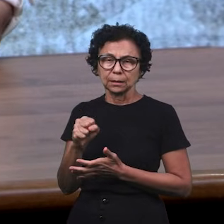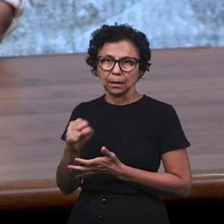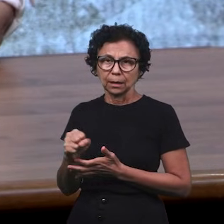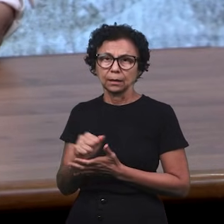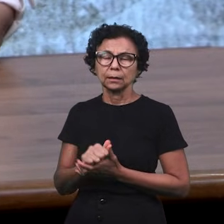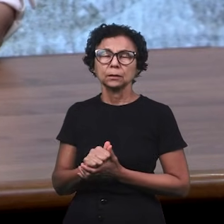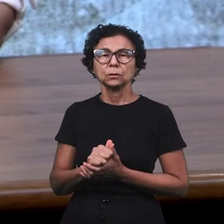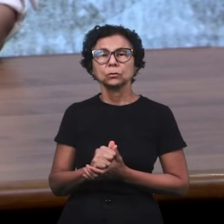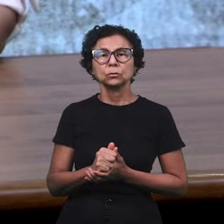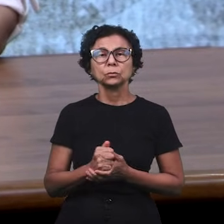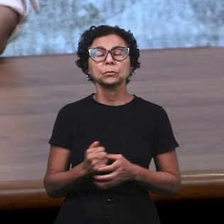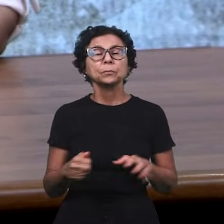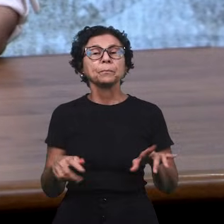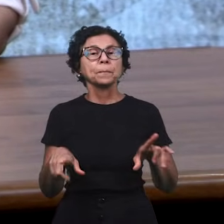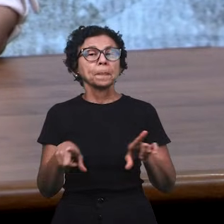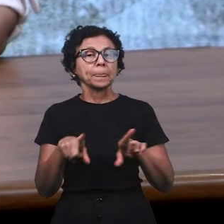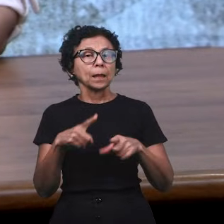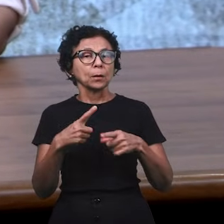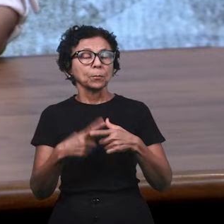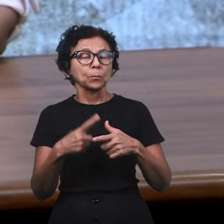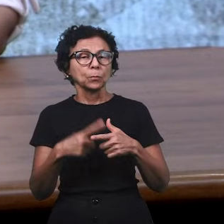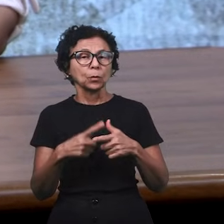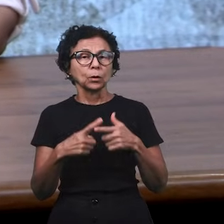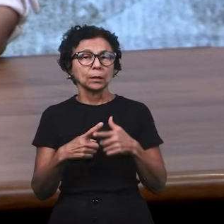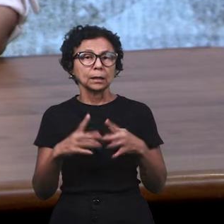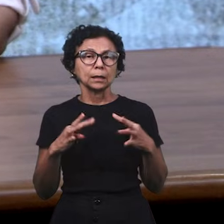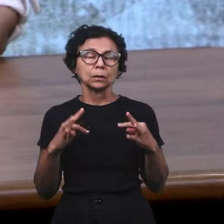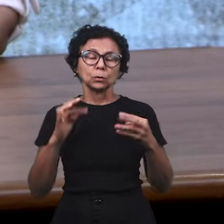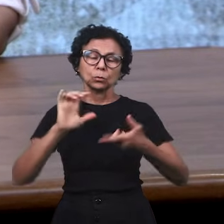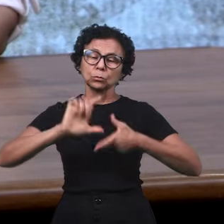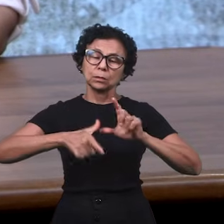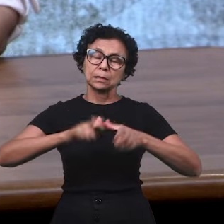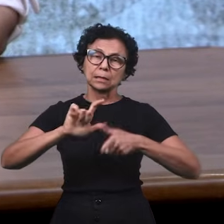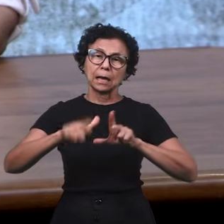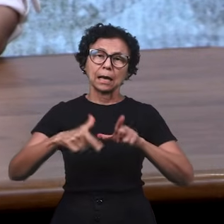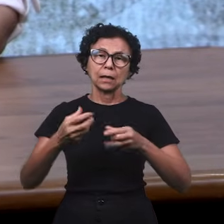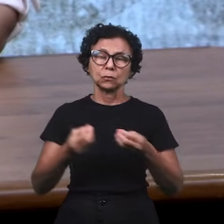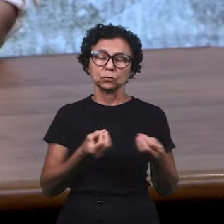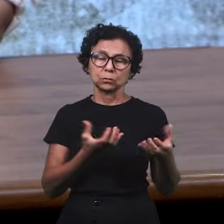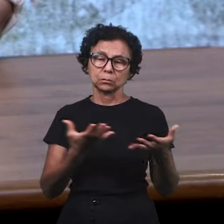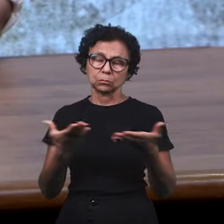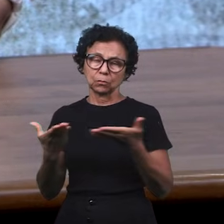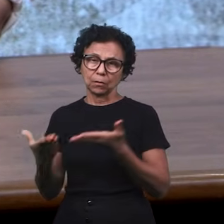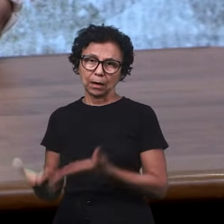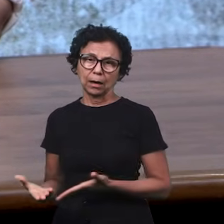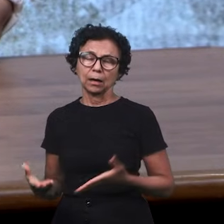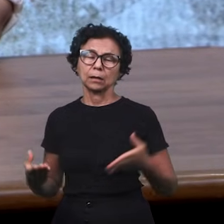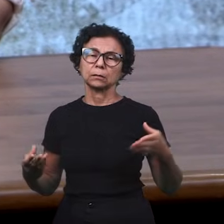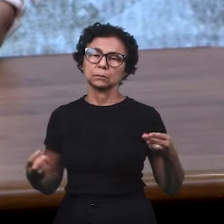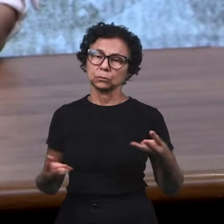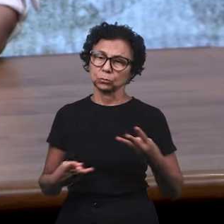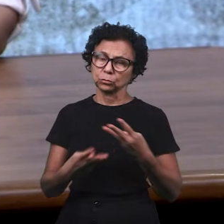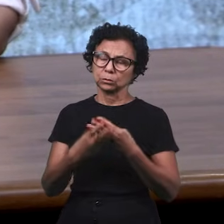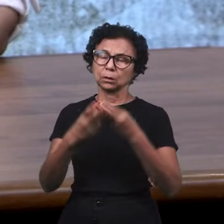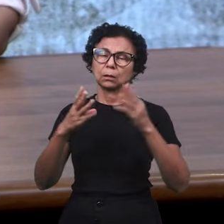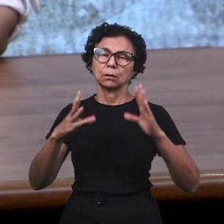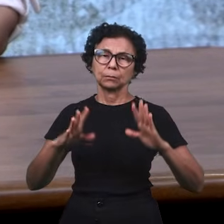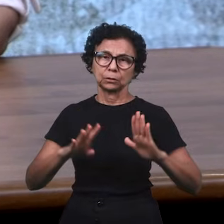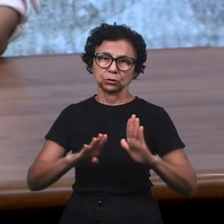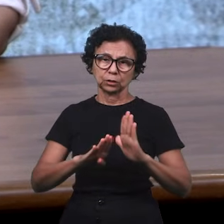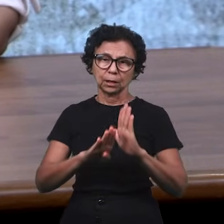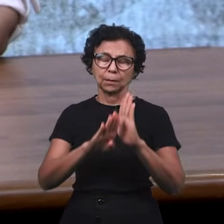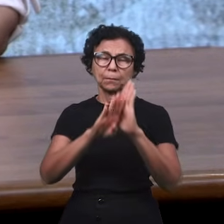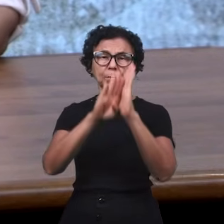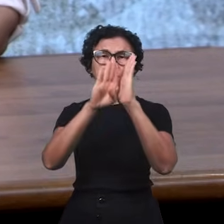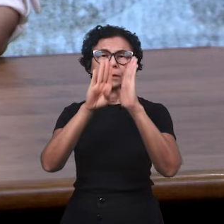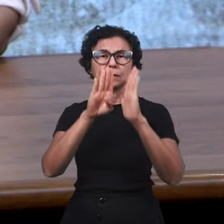de Efraim e de todo o resto de Israel, como também de todo Judá e Benjamim, e